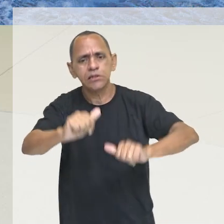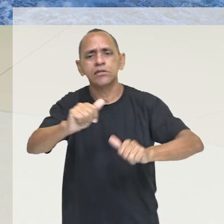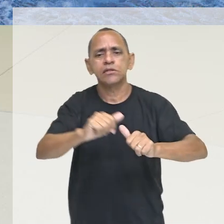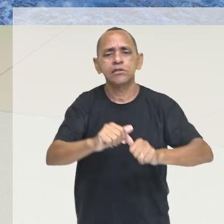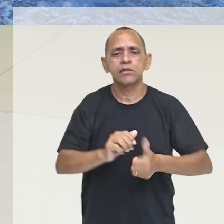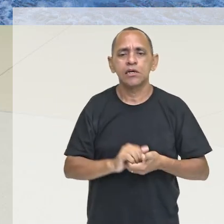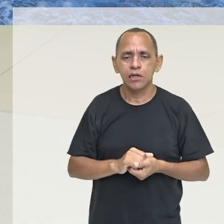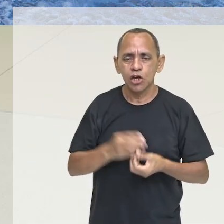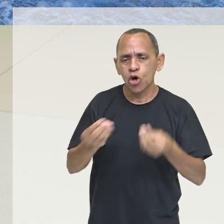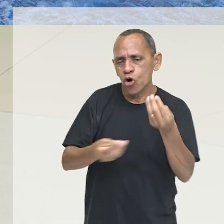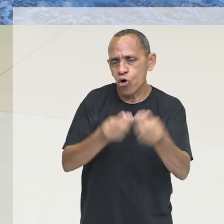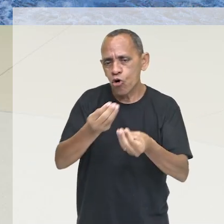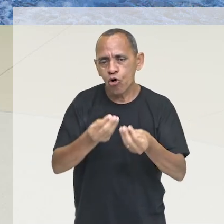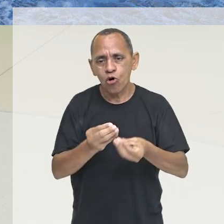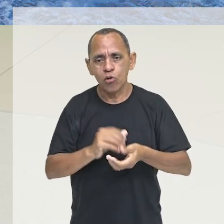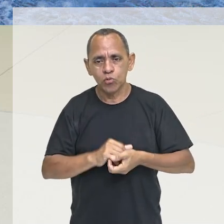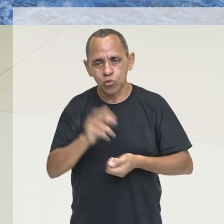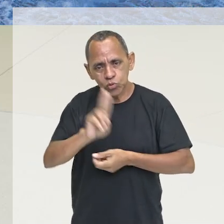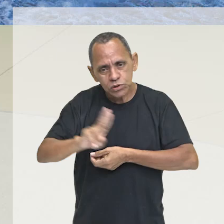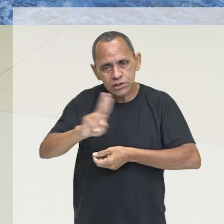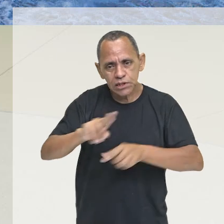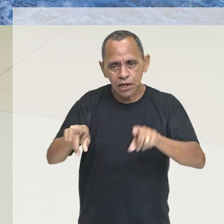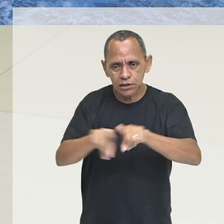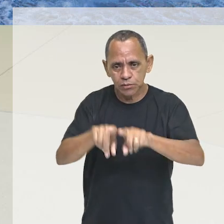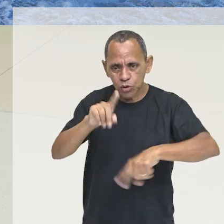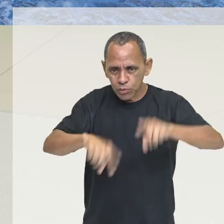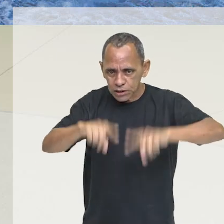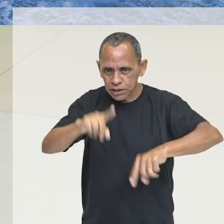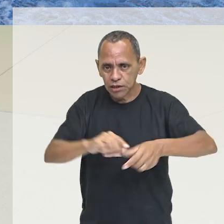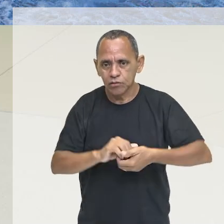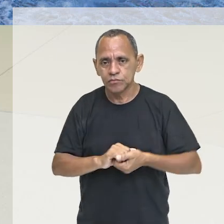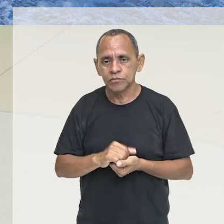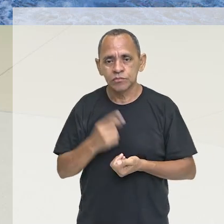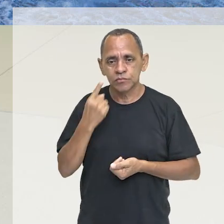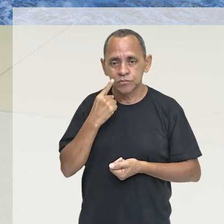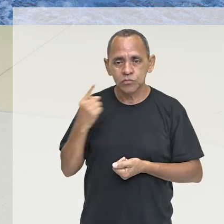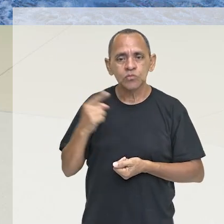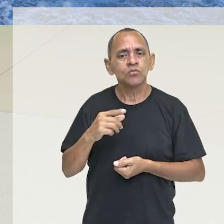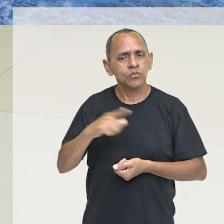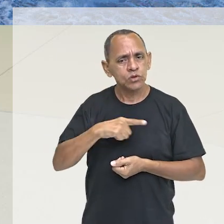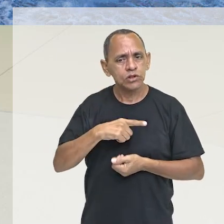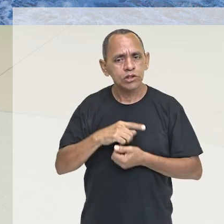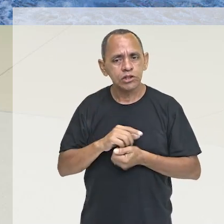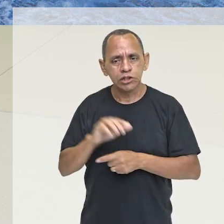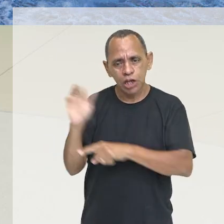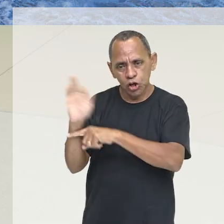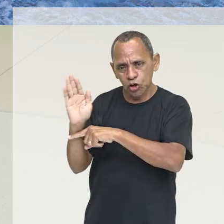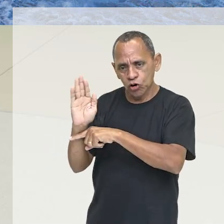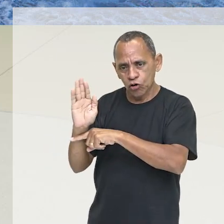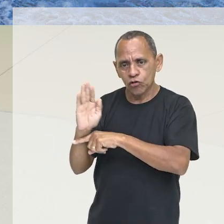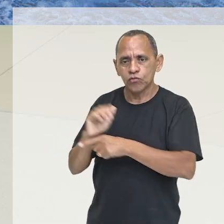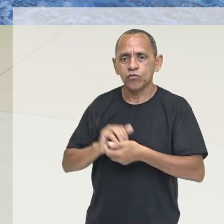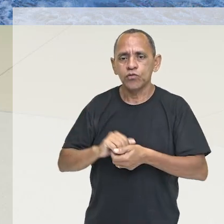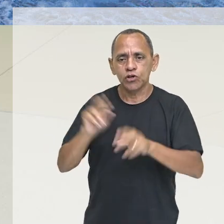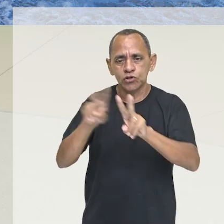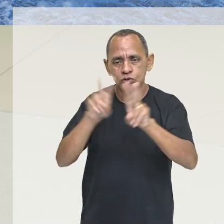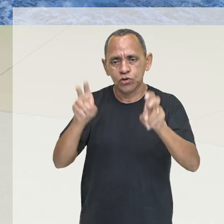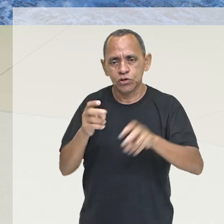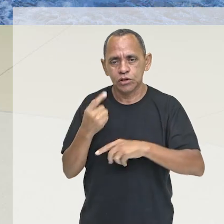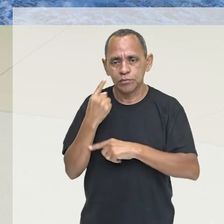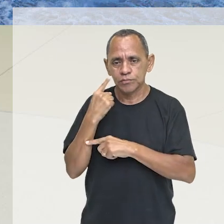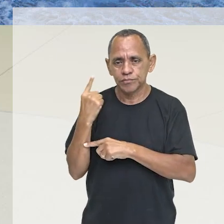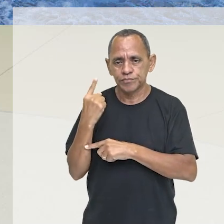uma animação para você sobre a energia solar envolvendo aí essas placas. Vamos